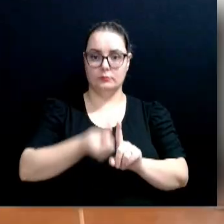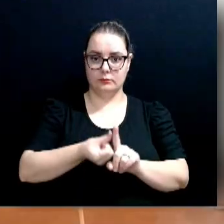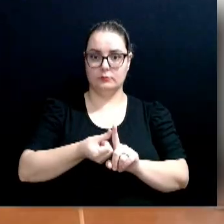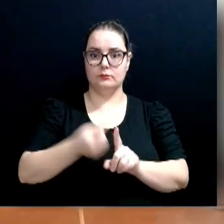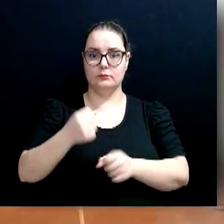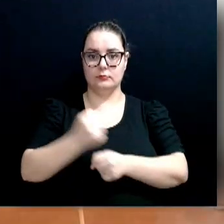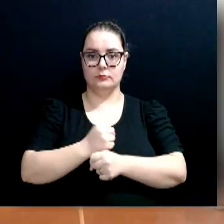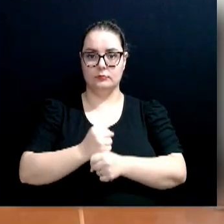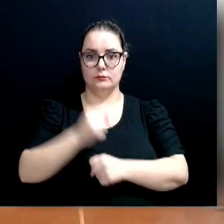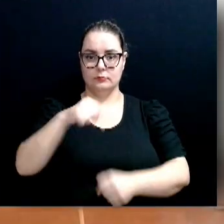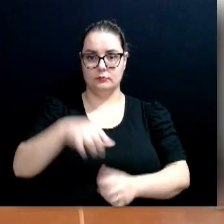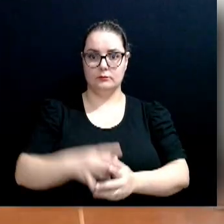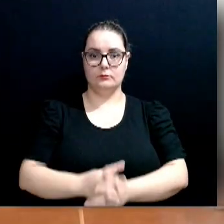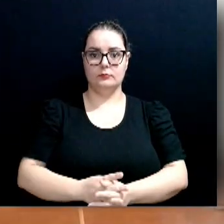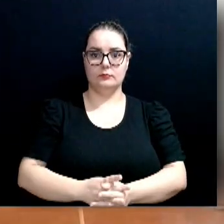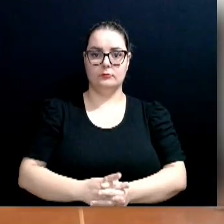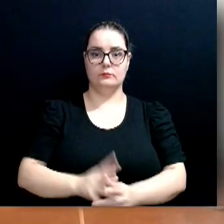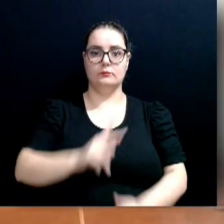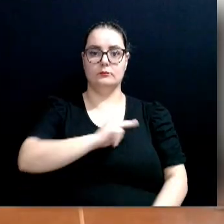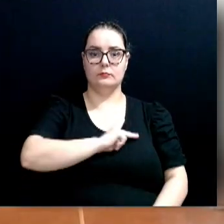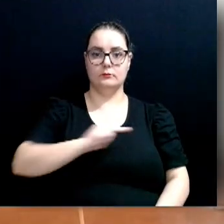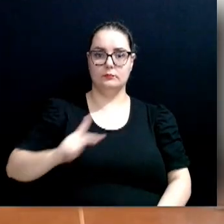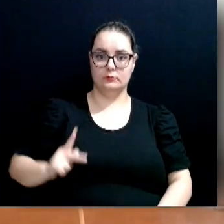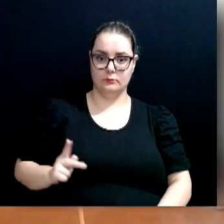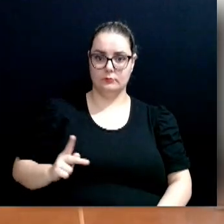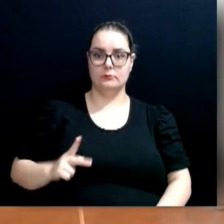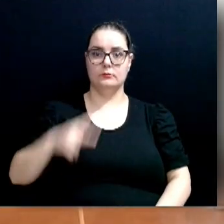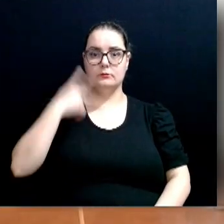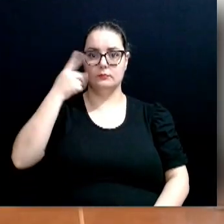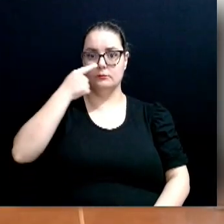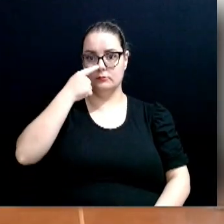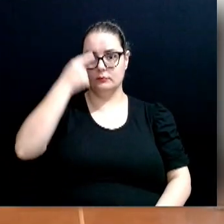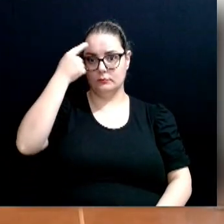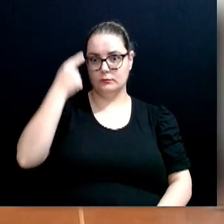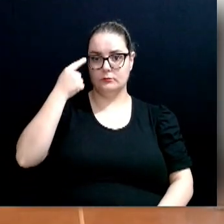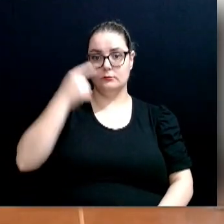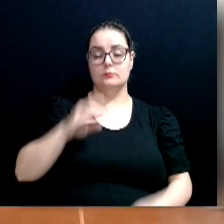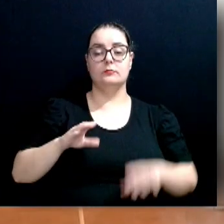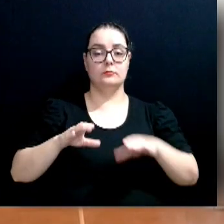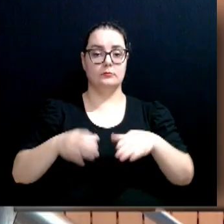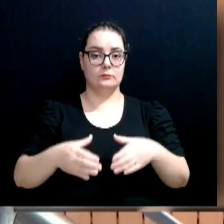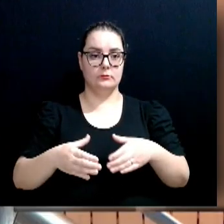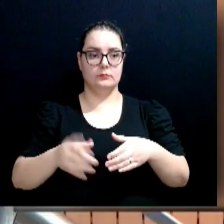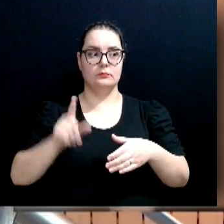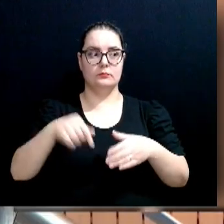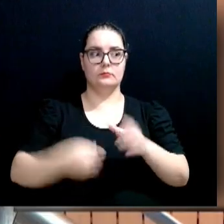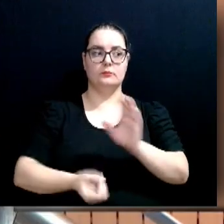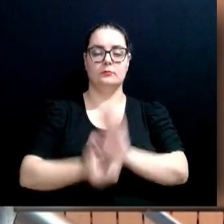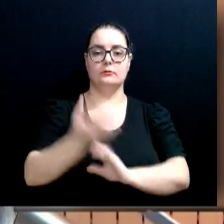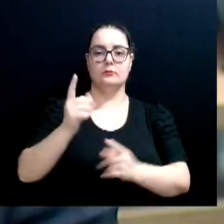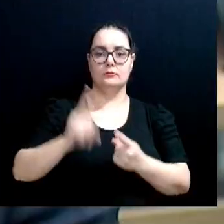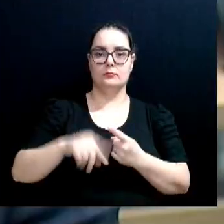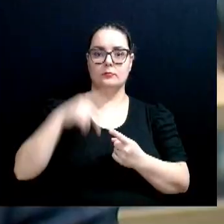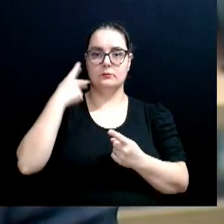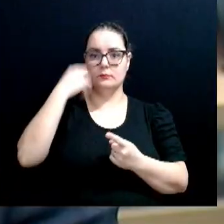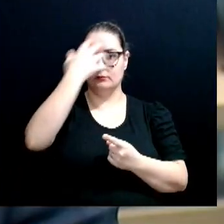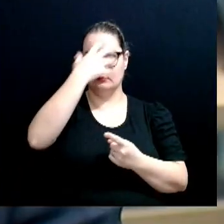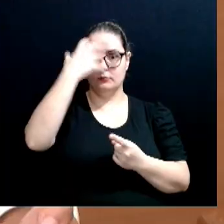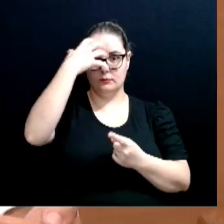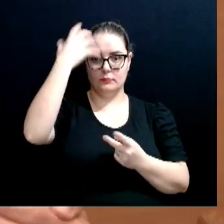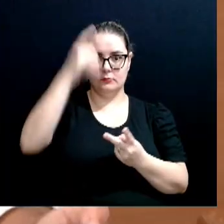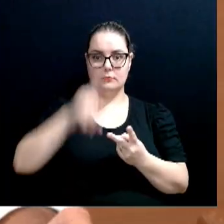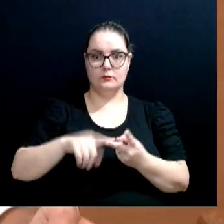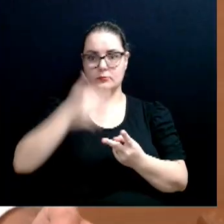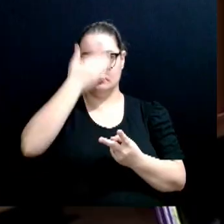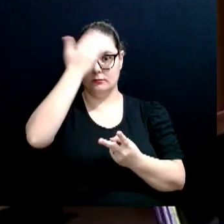ano. Presidido pela vereadora Paola Miguel, o colegiado é formado pelos vereadores Vini Oliveira, Luiz